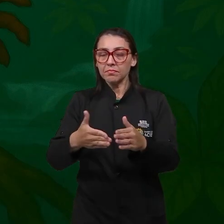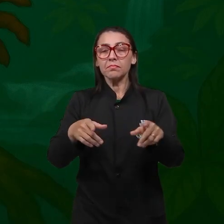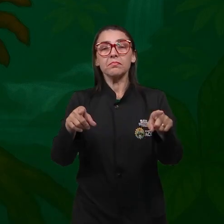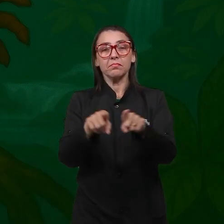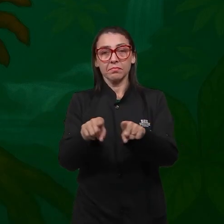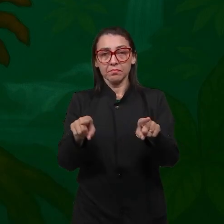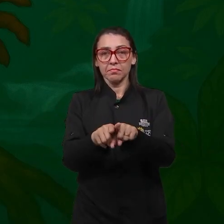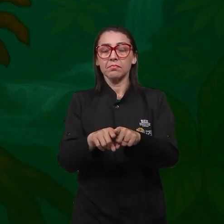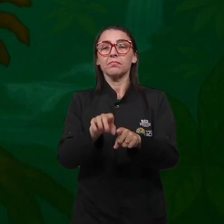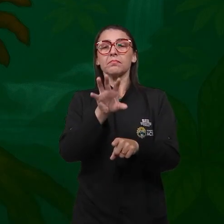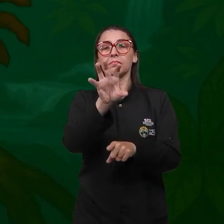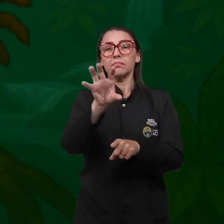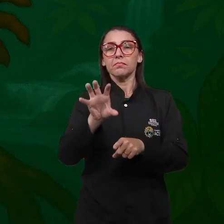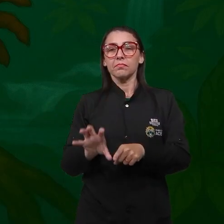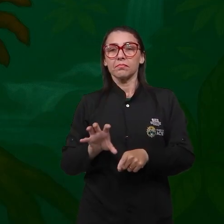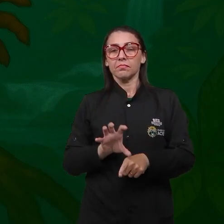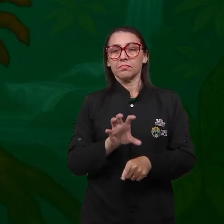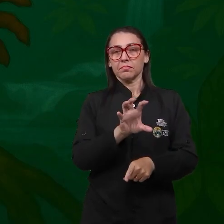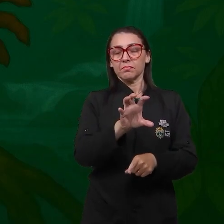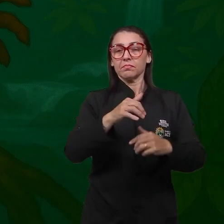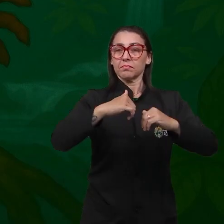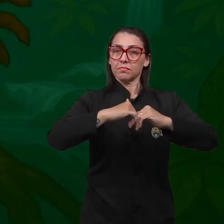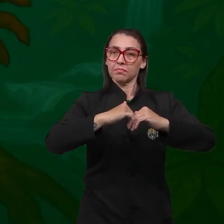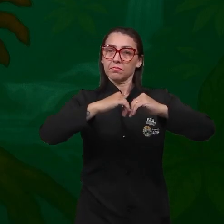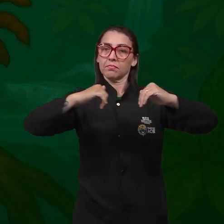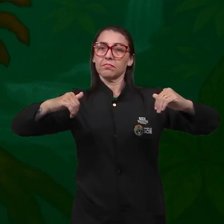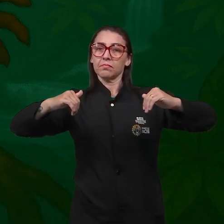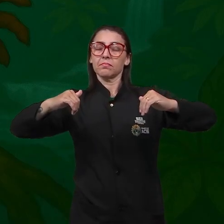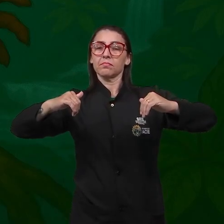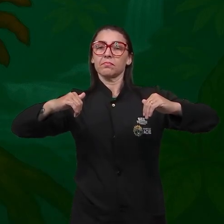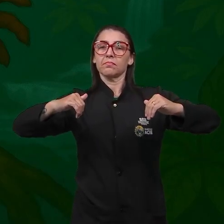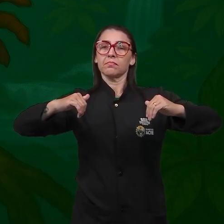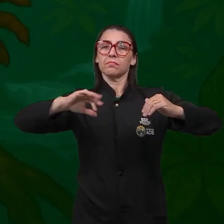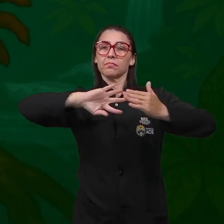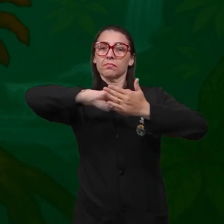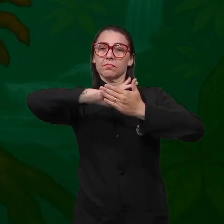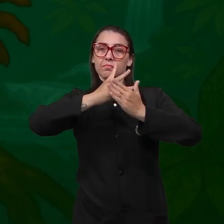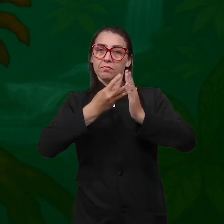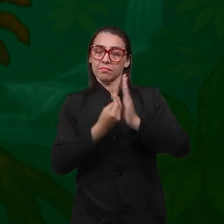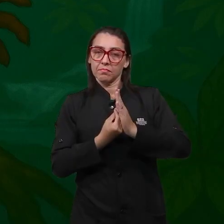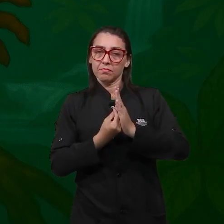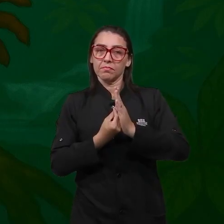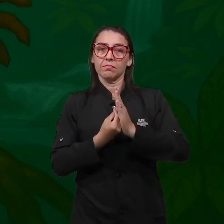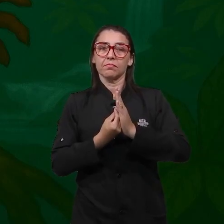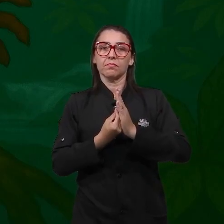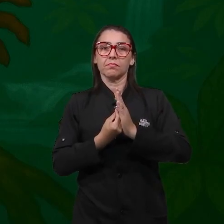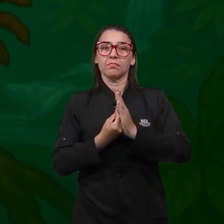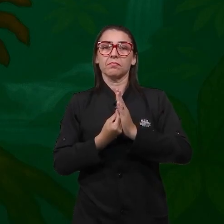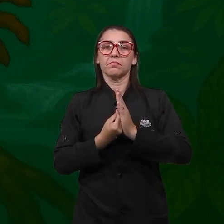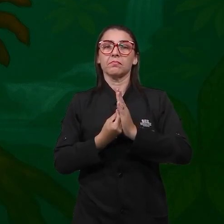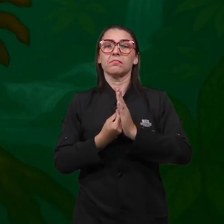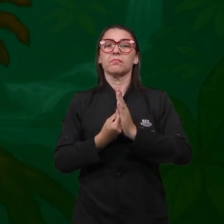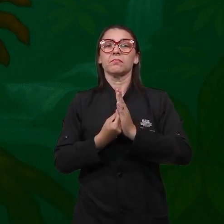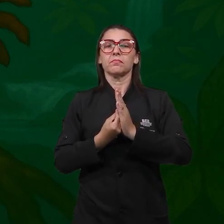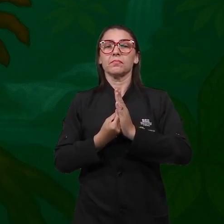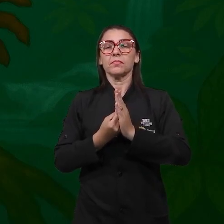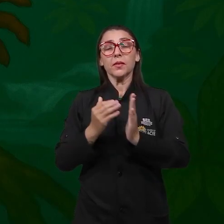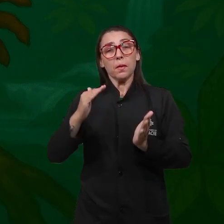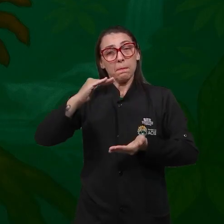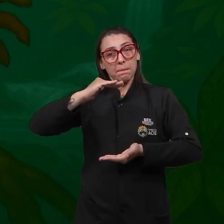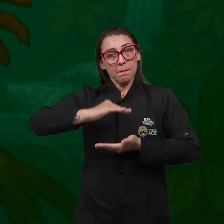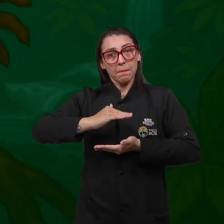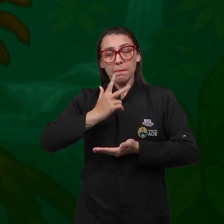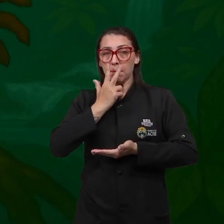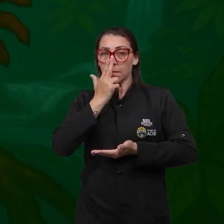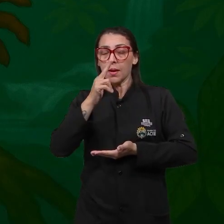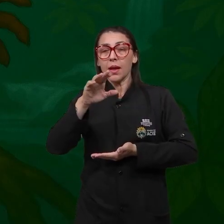que fazem divisa ali com a floresta amazônica. Então é descrito como um pequeno ser mágico, parecido